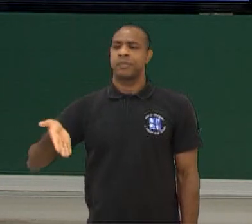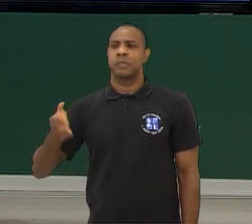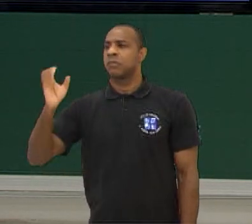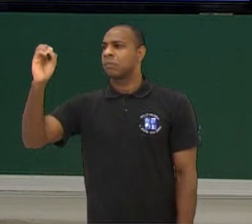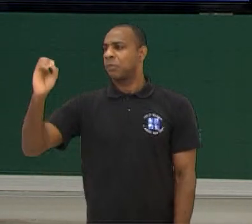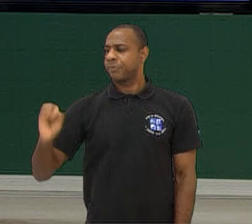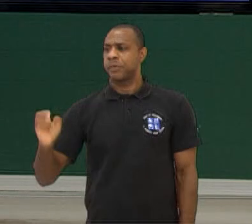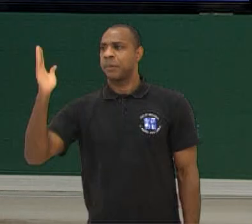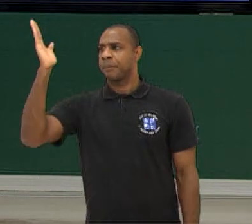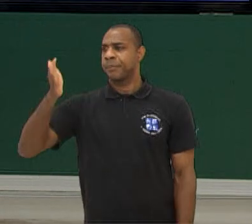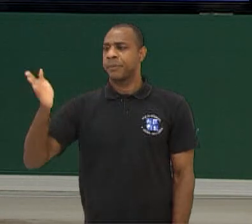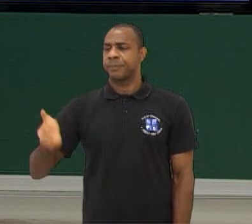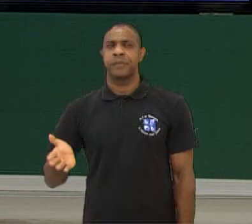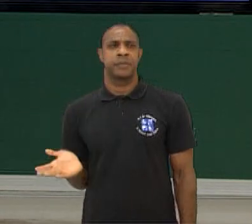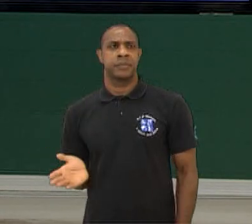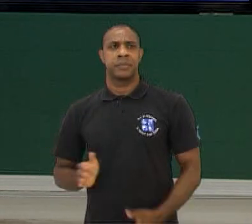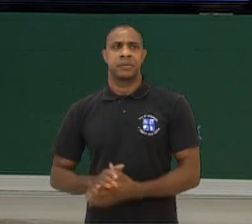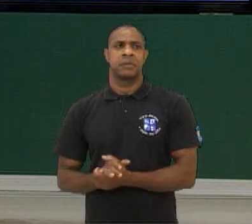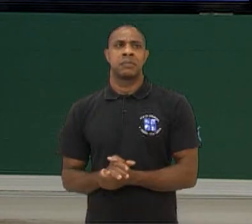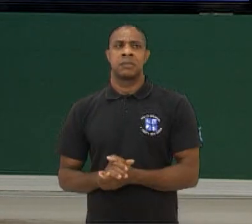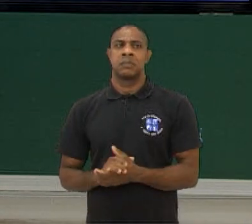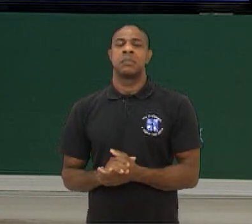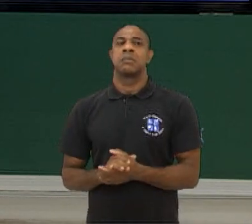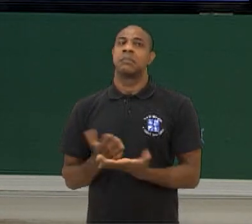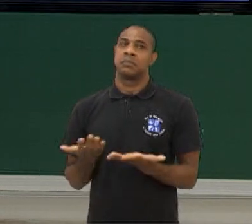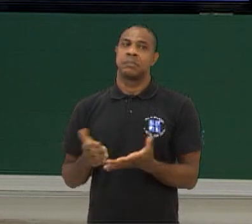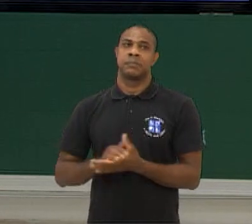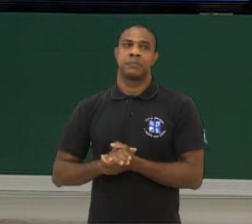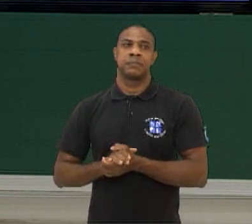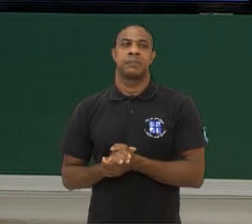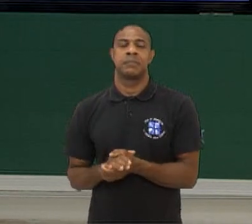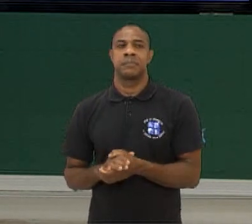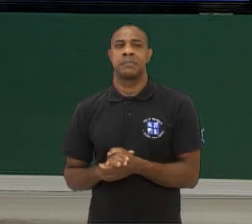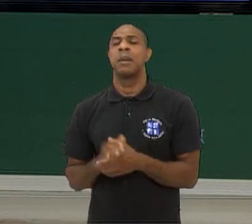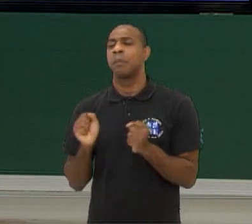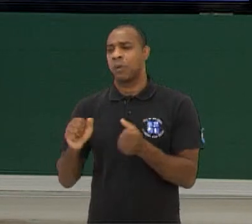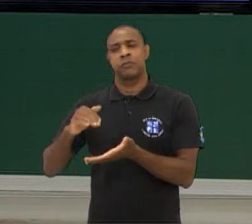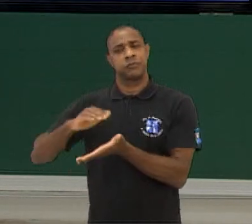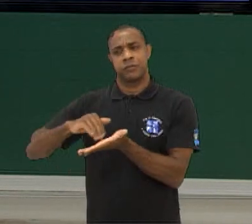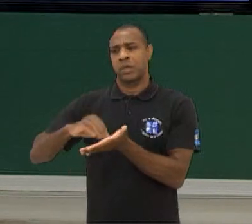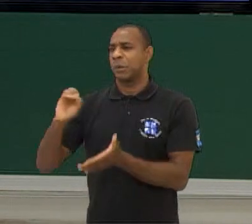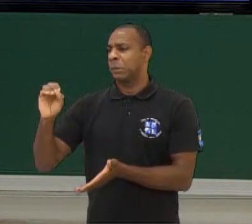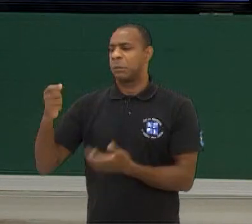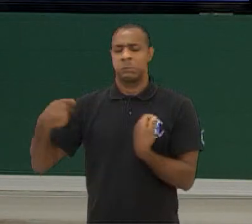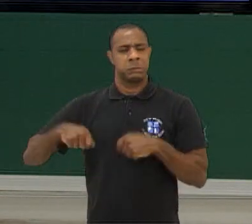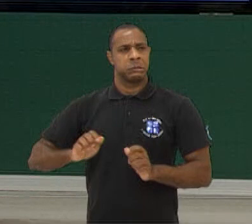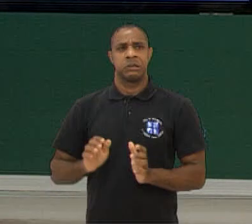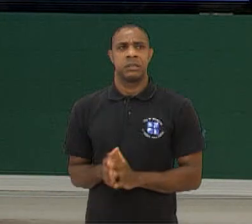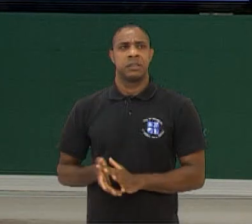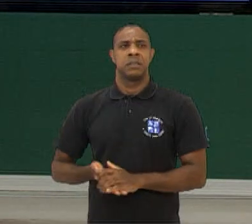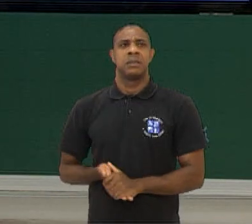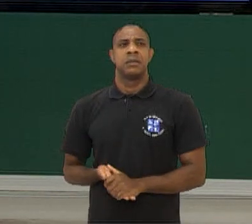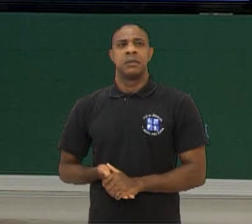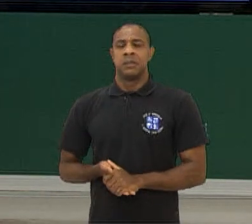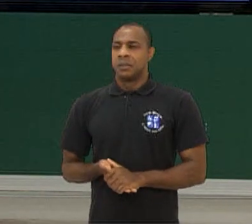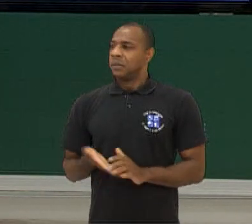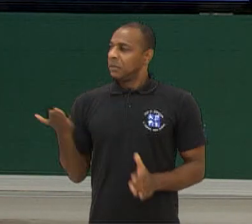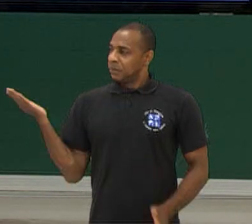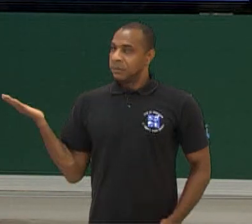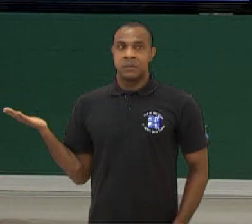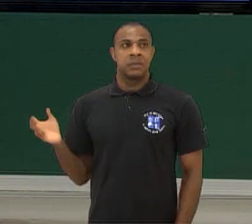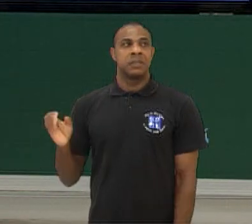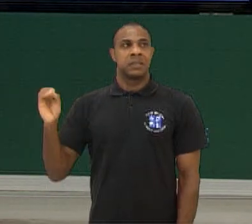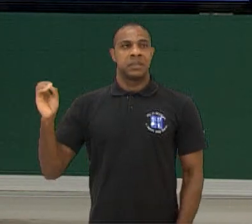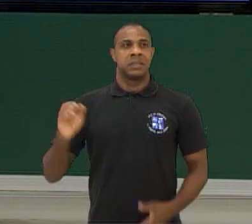na conta a gente pode... O registro recomenda que a gente escreva o zero, mas eu posso tirar. Então, o T deu 6. Então, ele